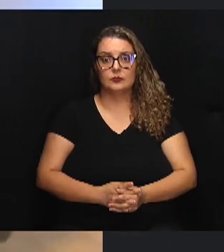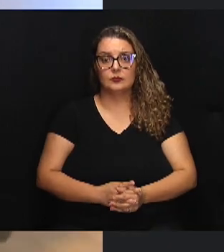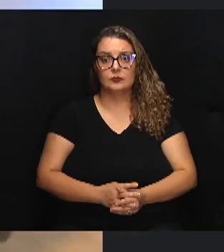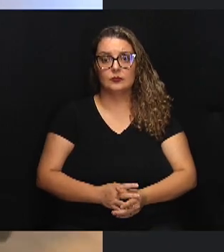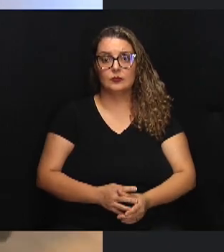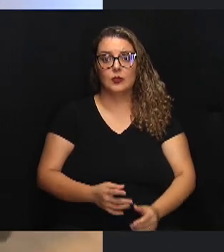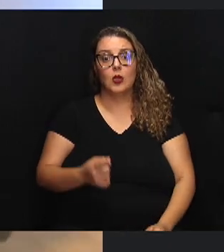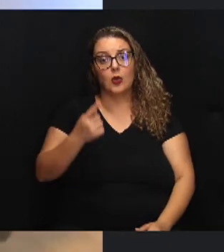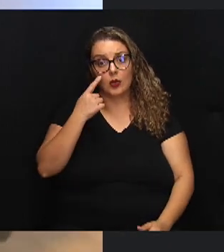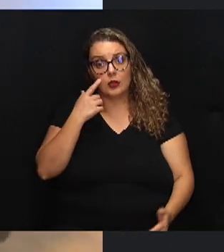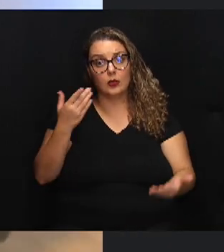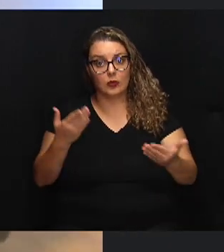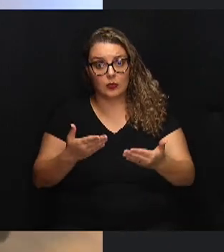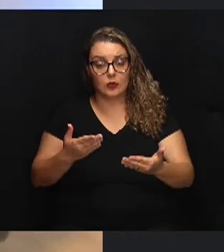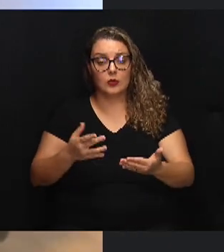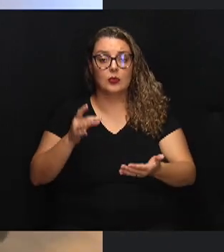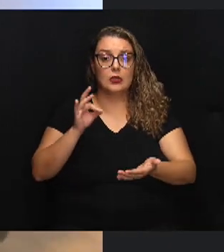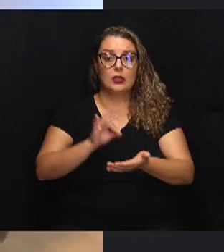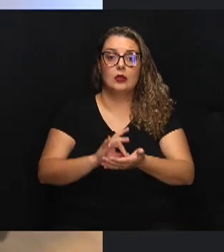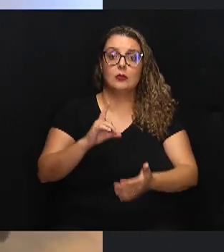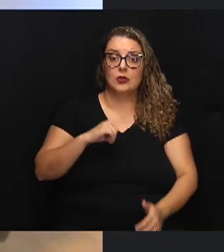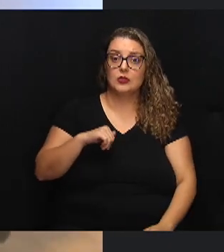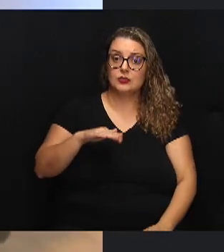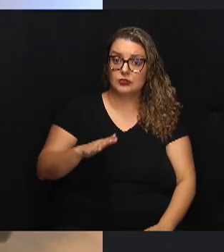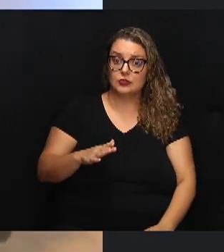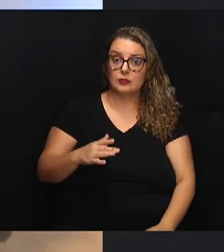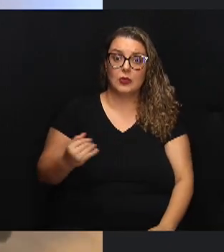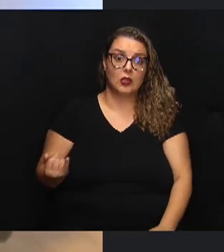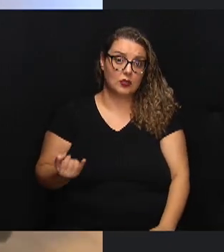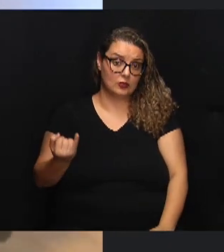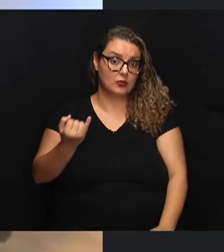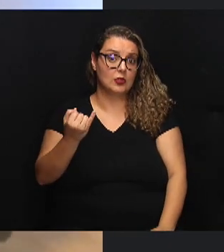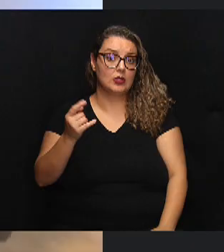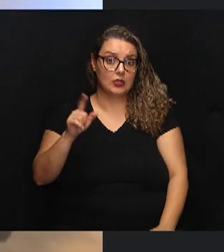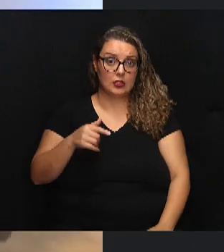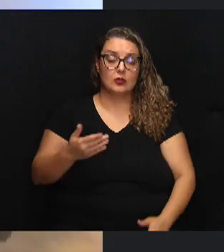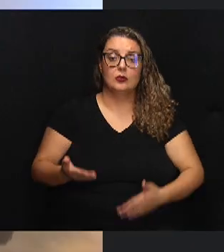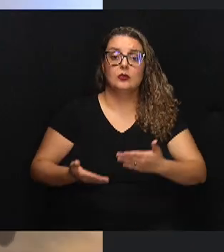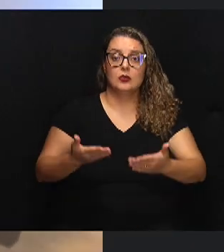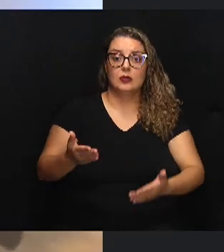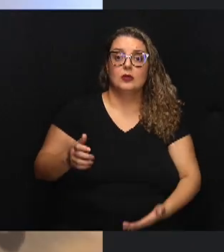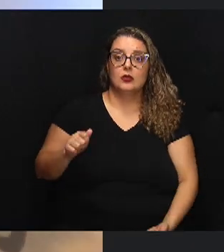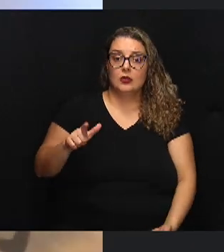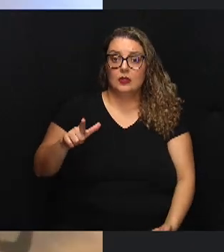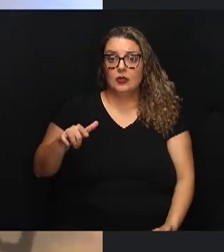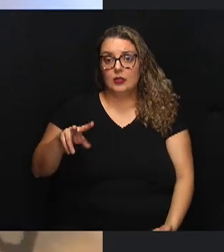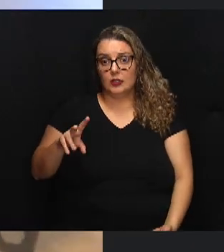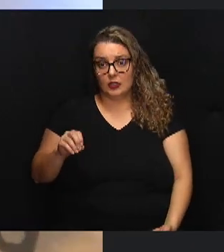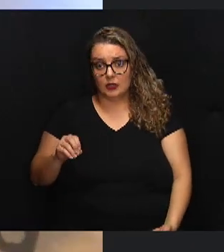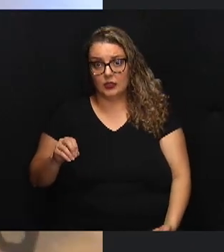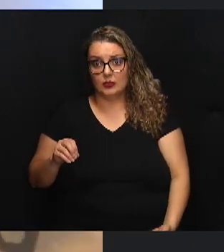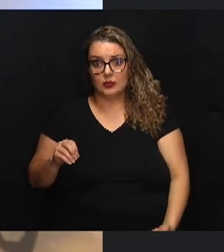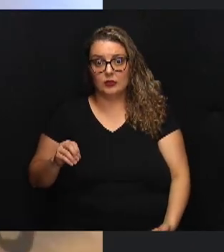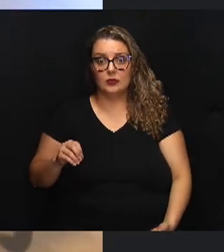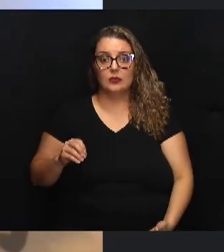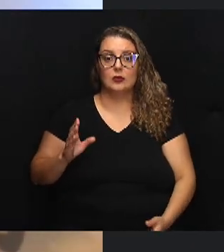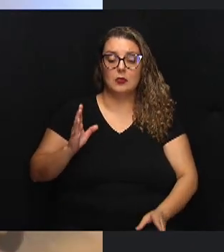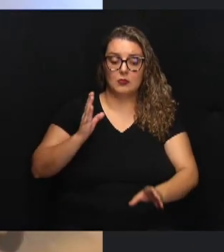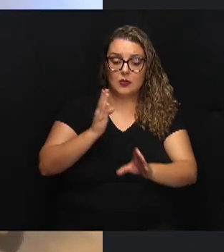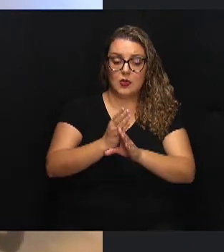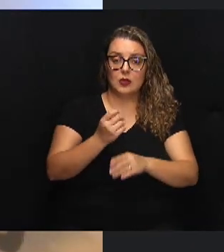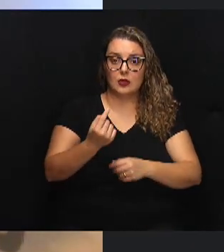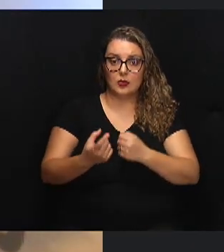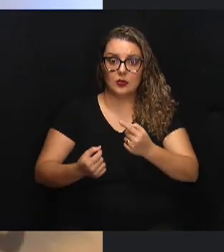Olha, hoje o que a gente realmente tem de mais promissor são esses tratamentos-alvo, né? A gente identificar alguma